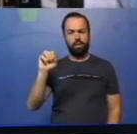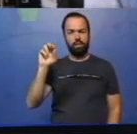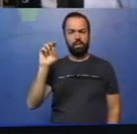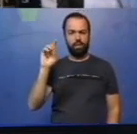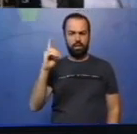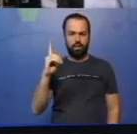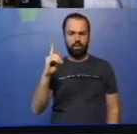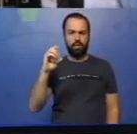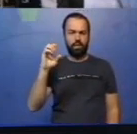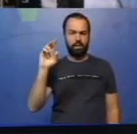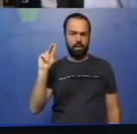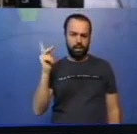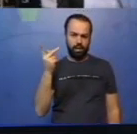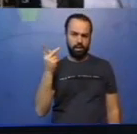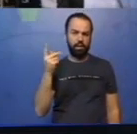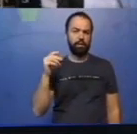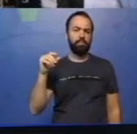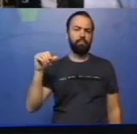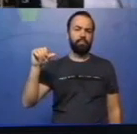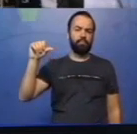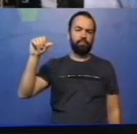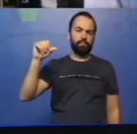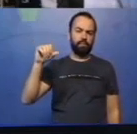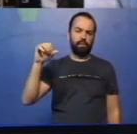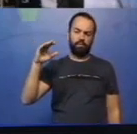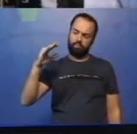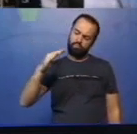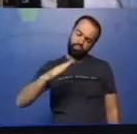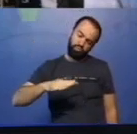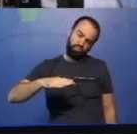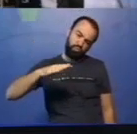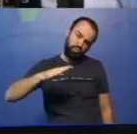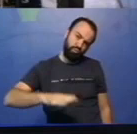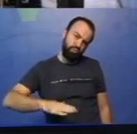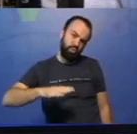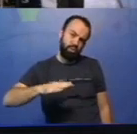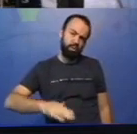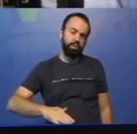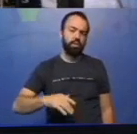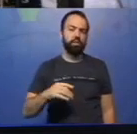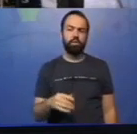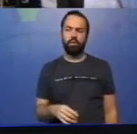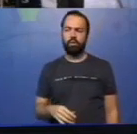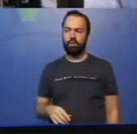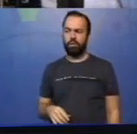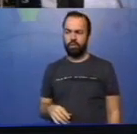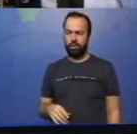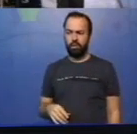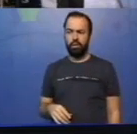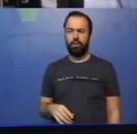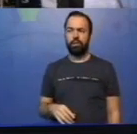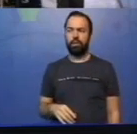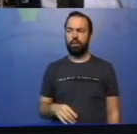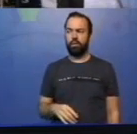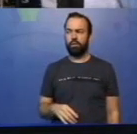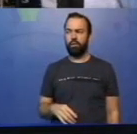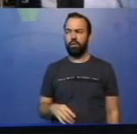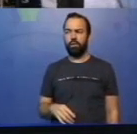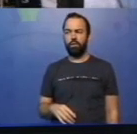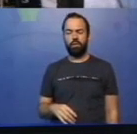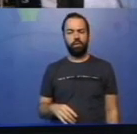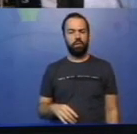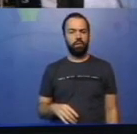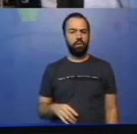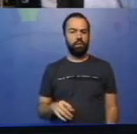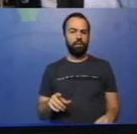significa que todos os países dessa área sejam necessariamente pobres, subdesenvolvidos e não industrializados. A